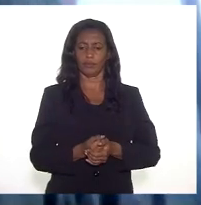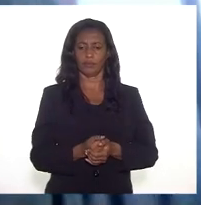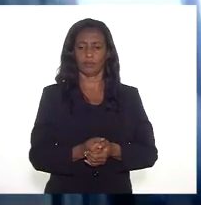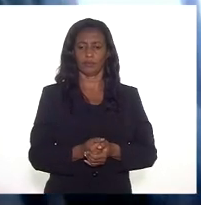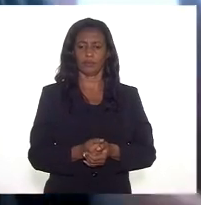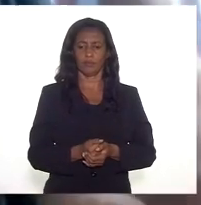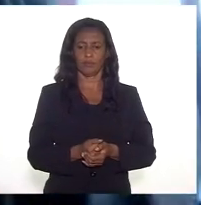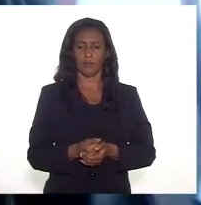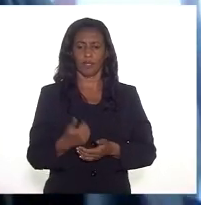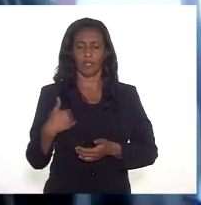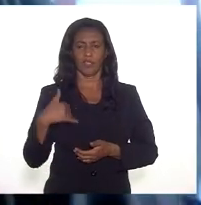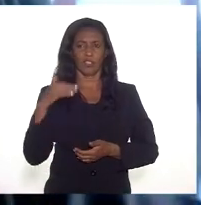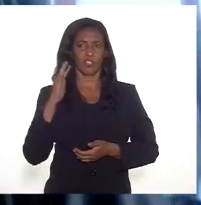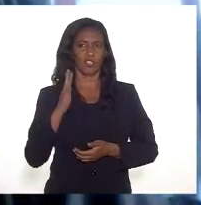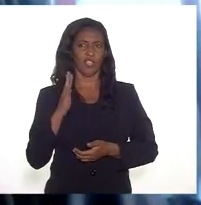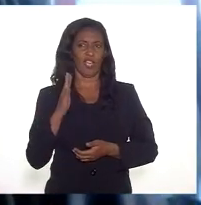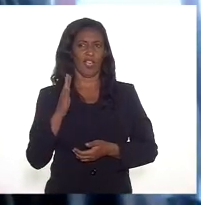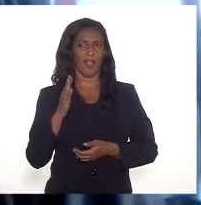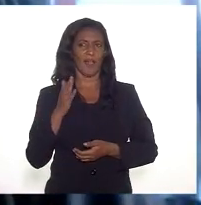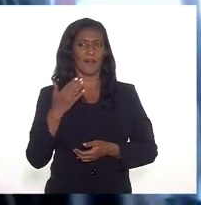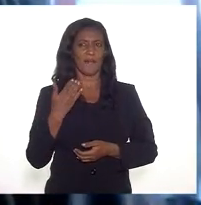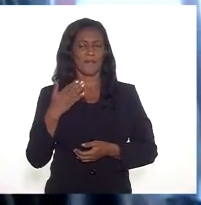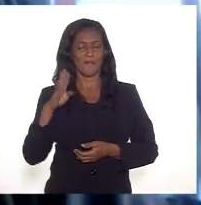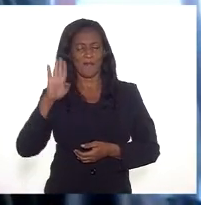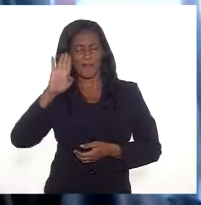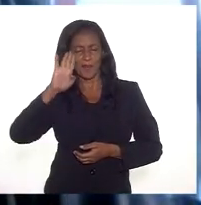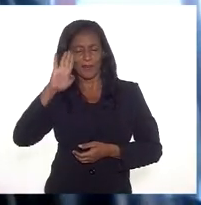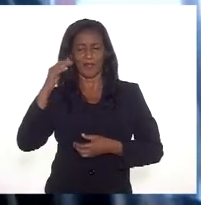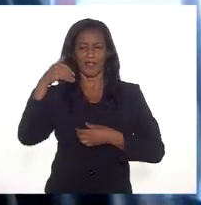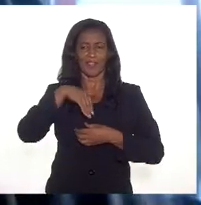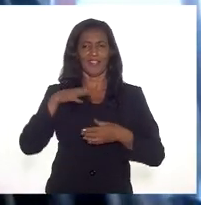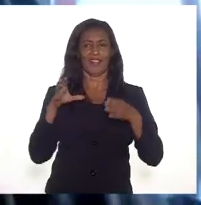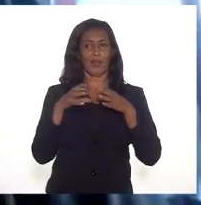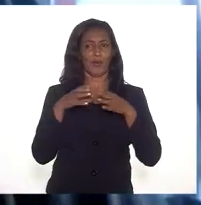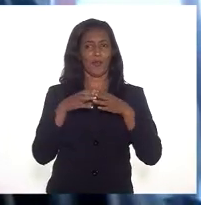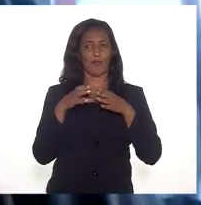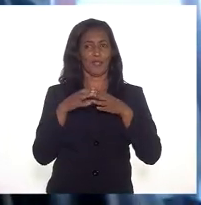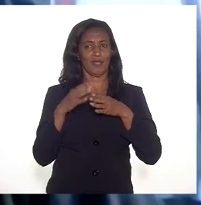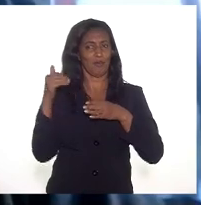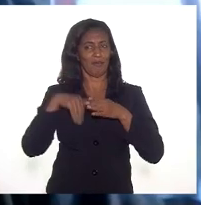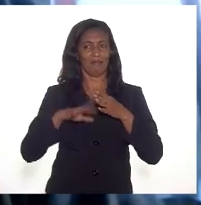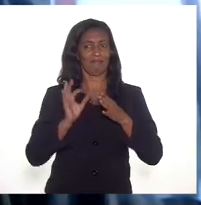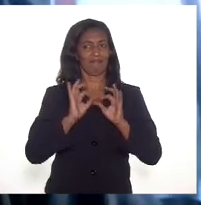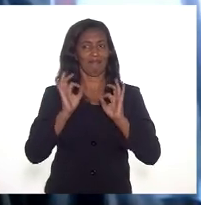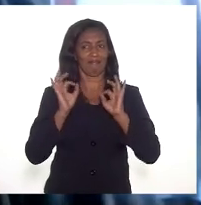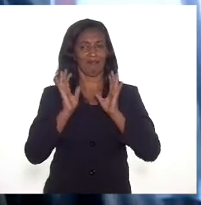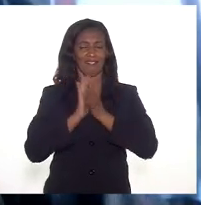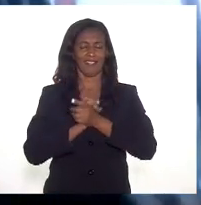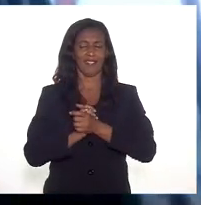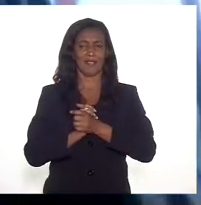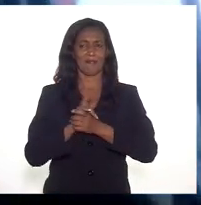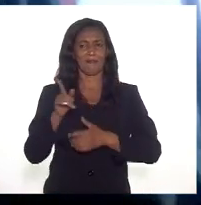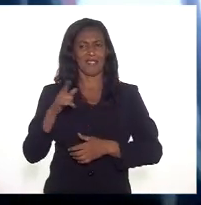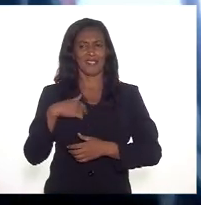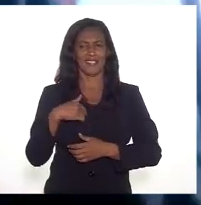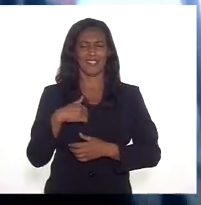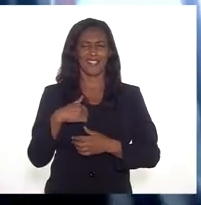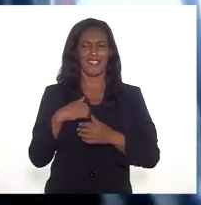até porque ele já me prometeu entrar na comissão, mas não entrou até hoje. Mas ele é obviamente